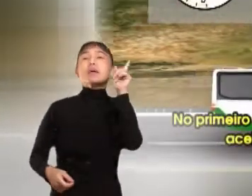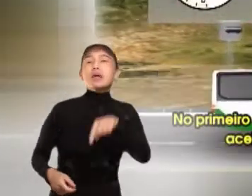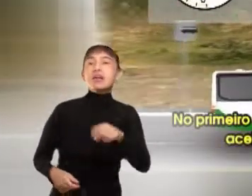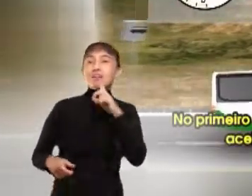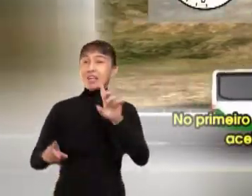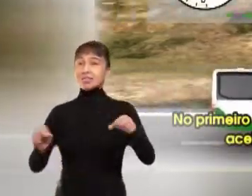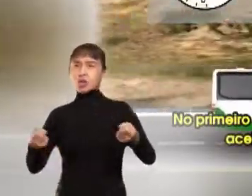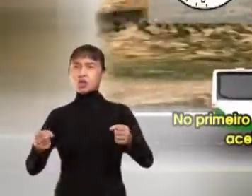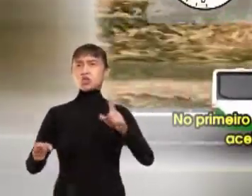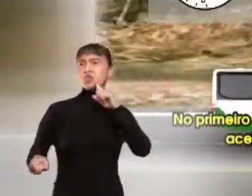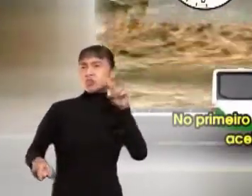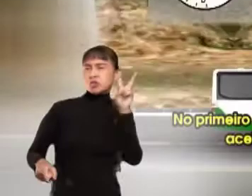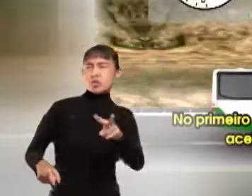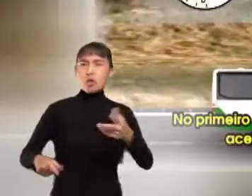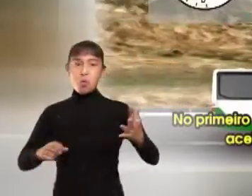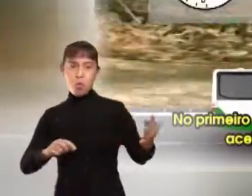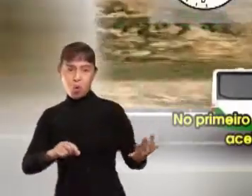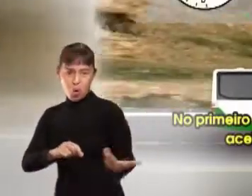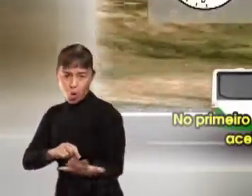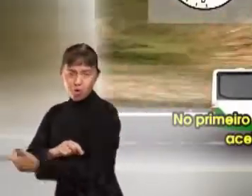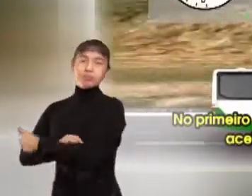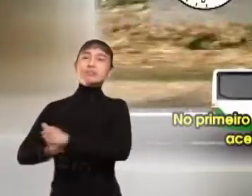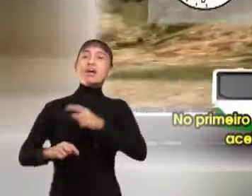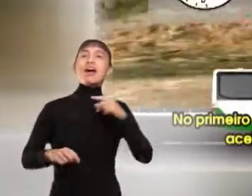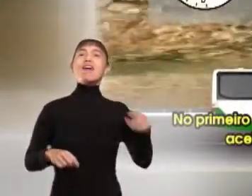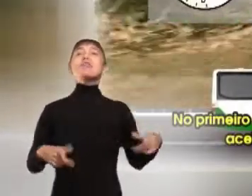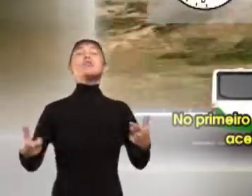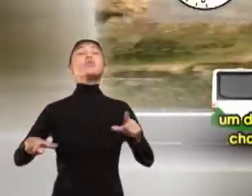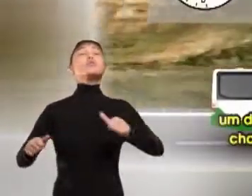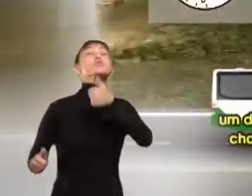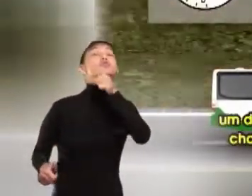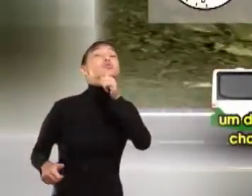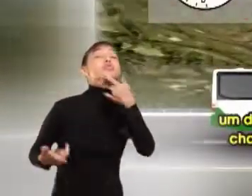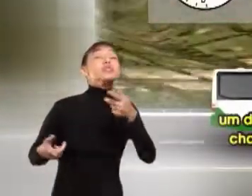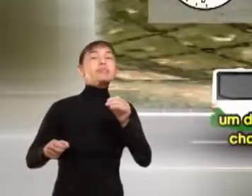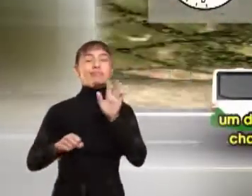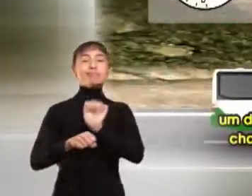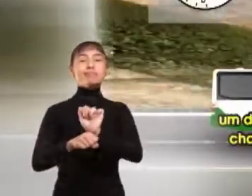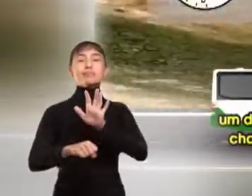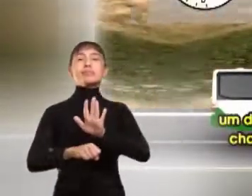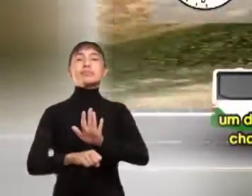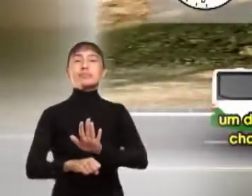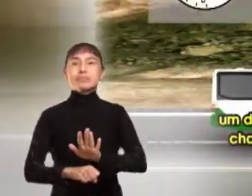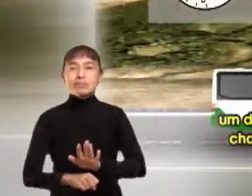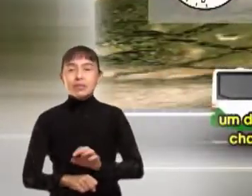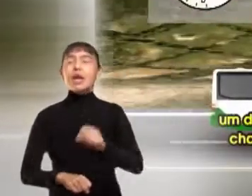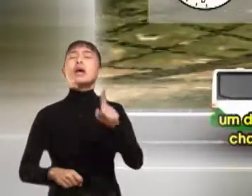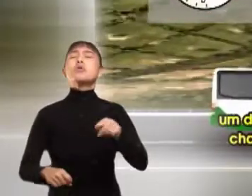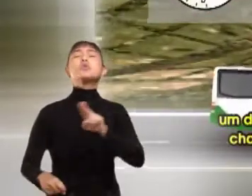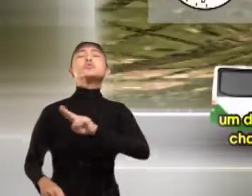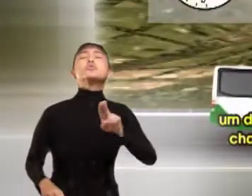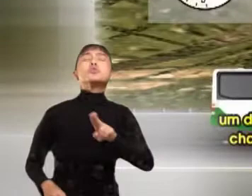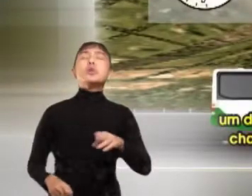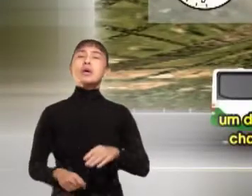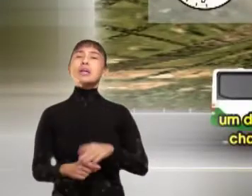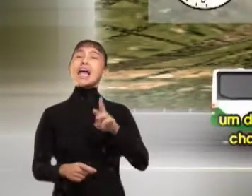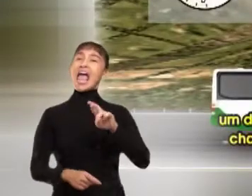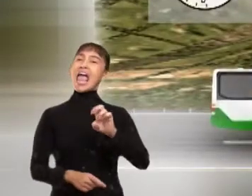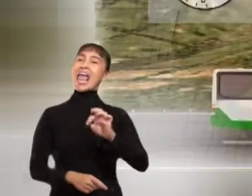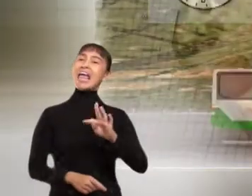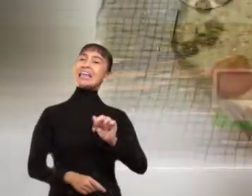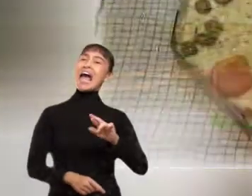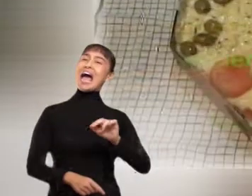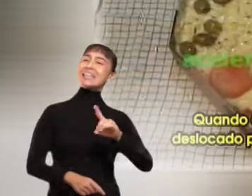um movimento acelerado, e no segundo, um desacelerado, também chamado de